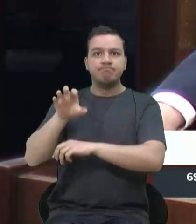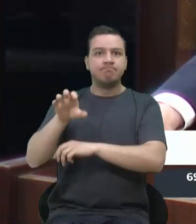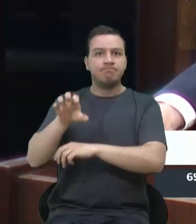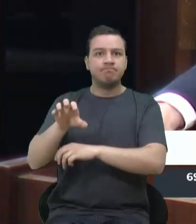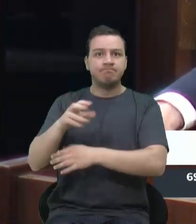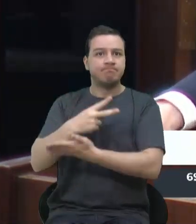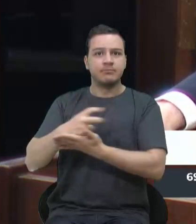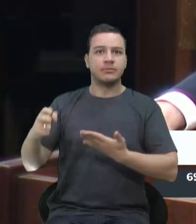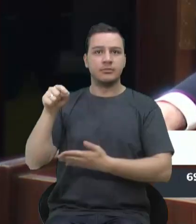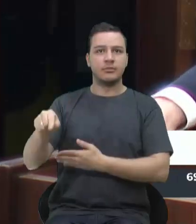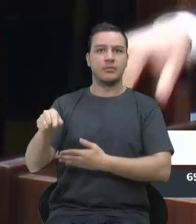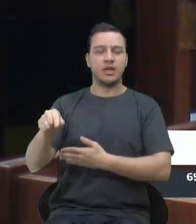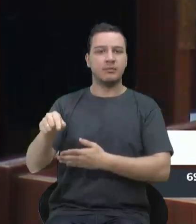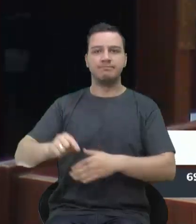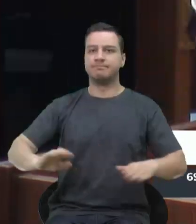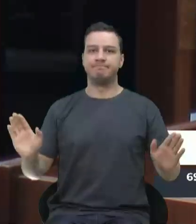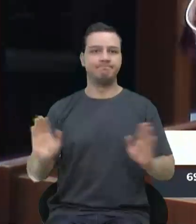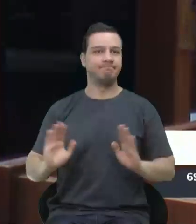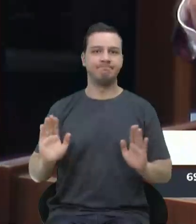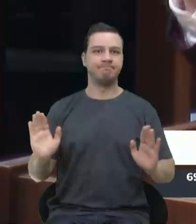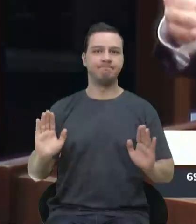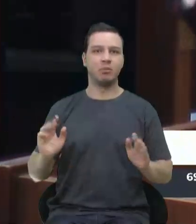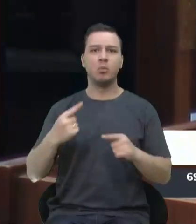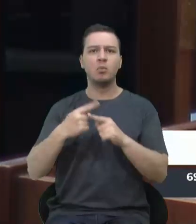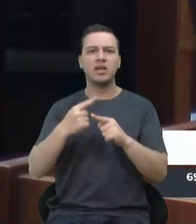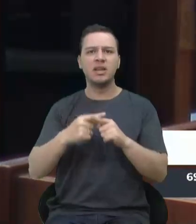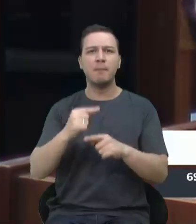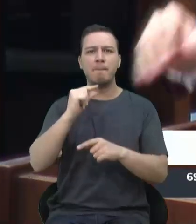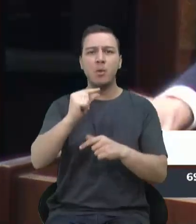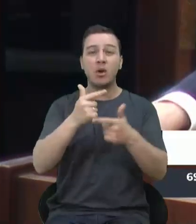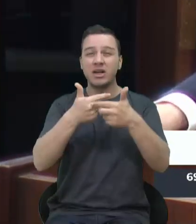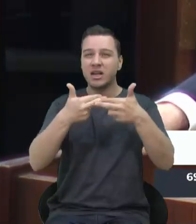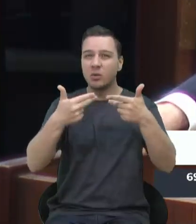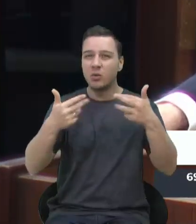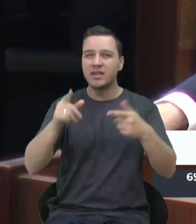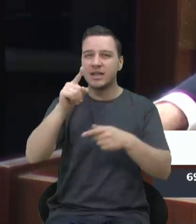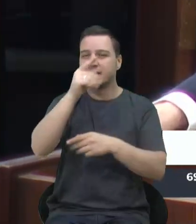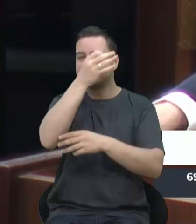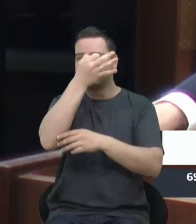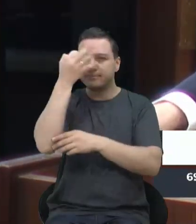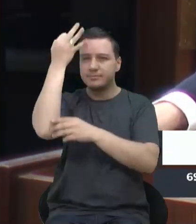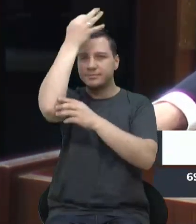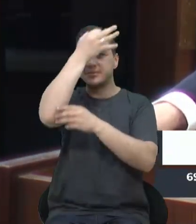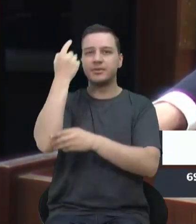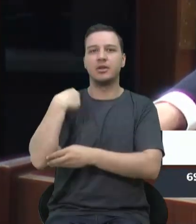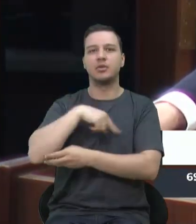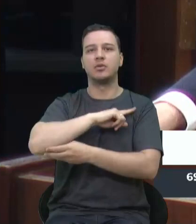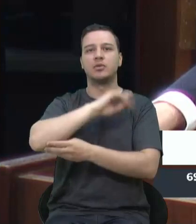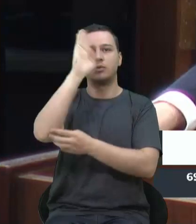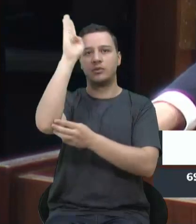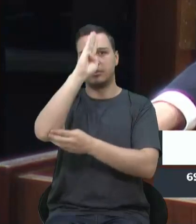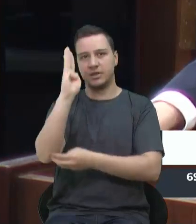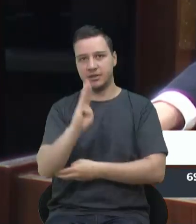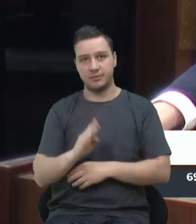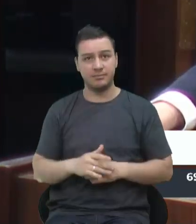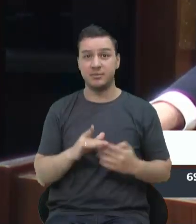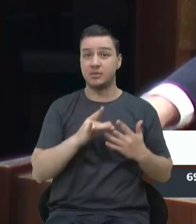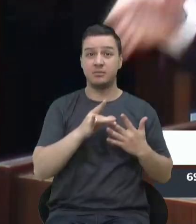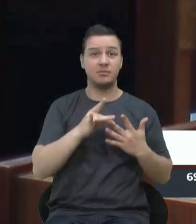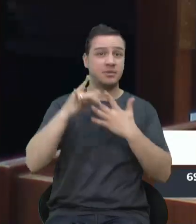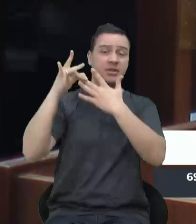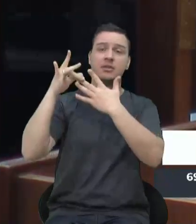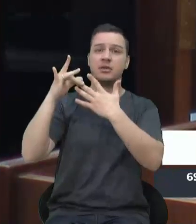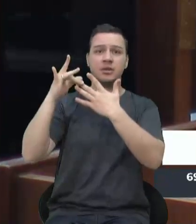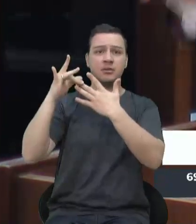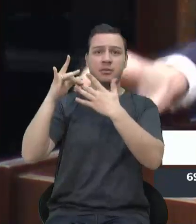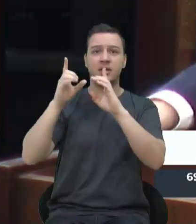Não, não é. Porque poucas coisas são sagradas no nosso Brasil, especialmente numa democracia, e